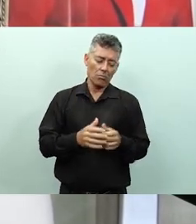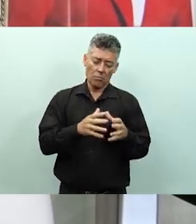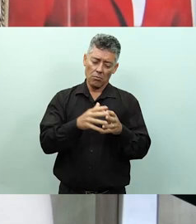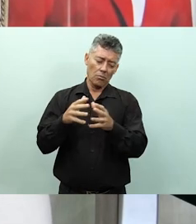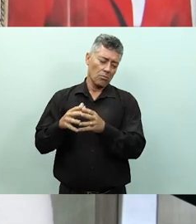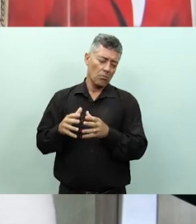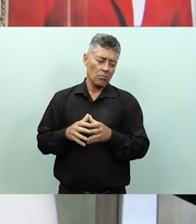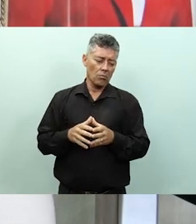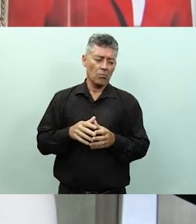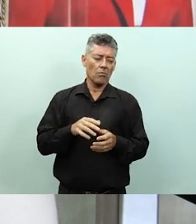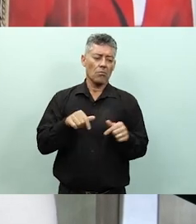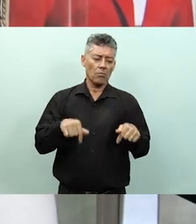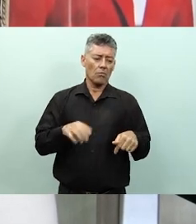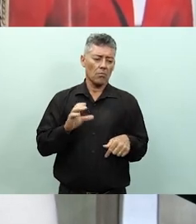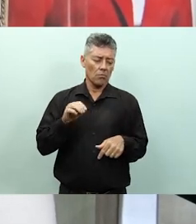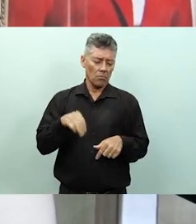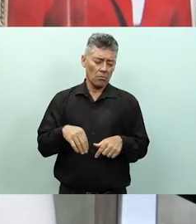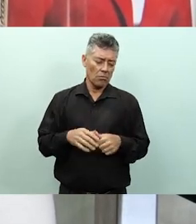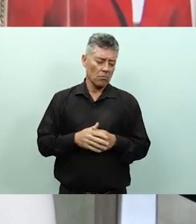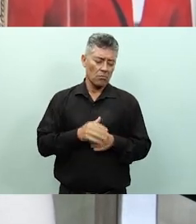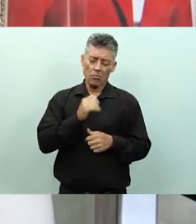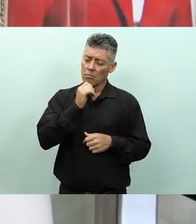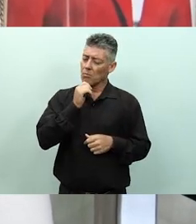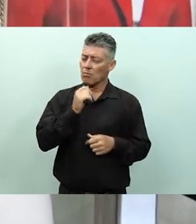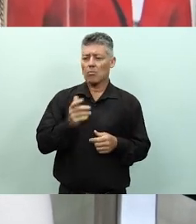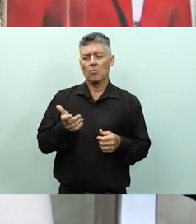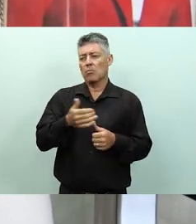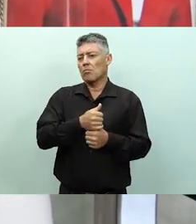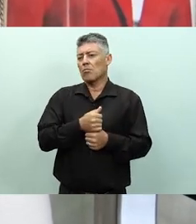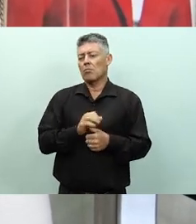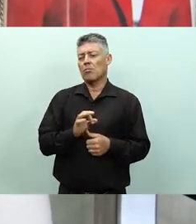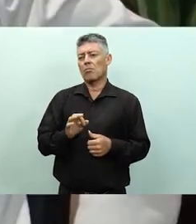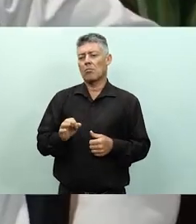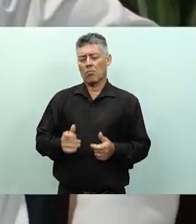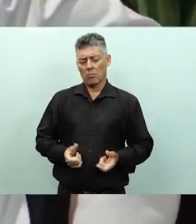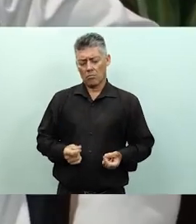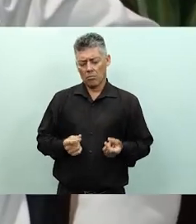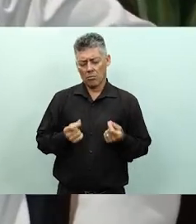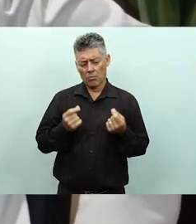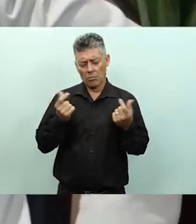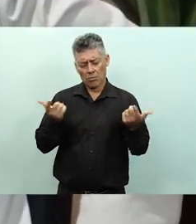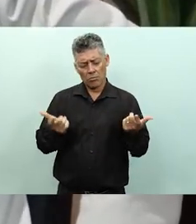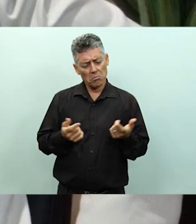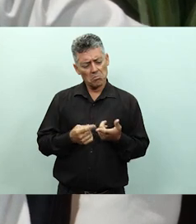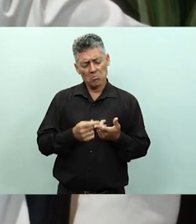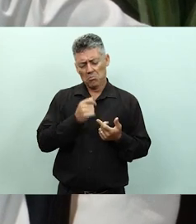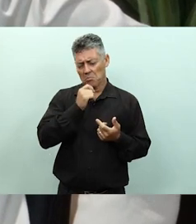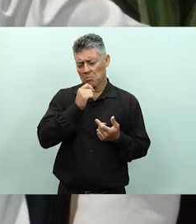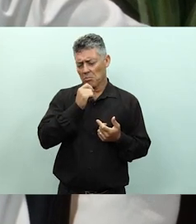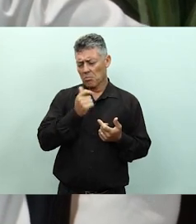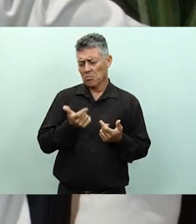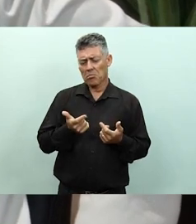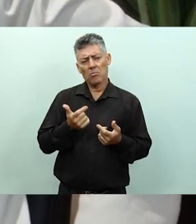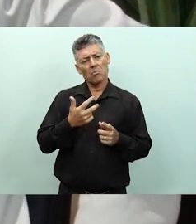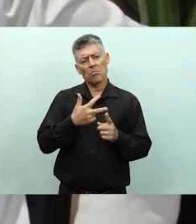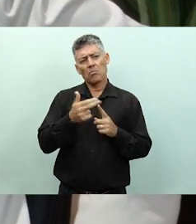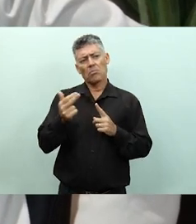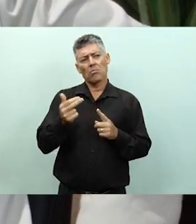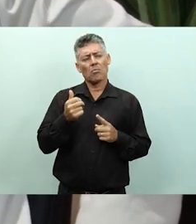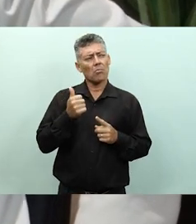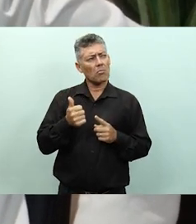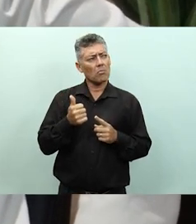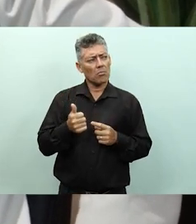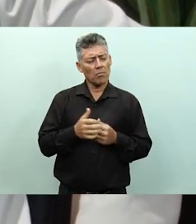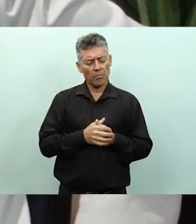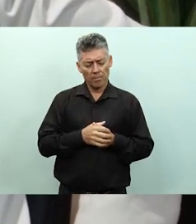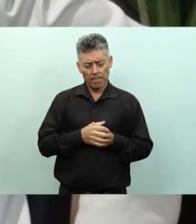para comissões lá na Câmara, mas não chegou a assumir. Mesmo com câncer, isso é que eu considero